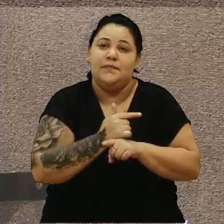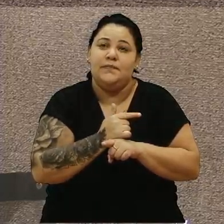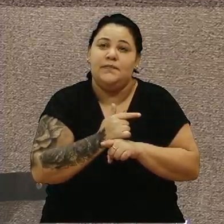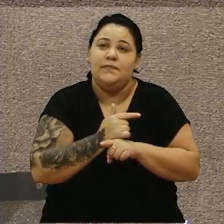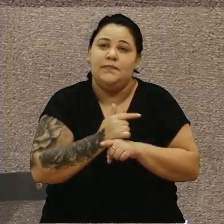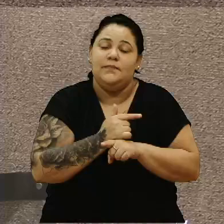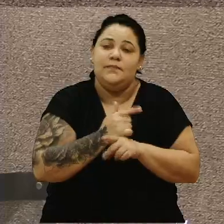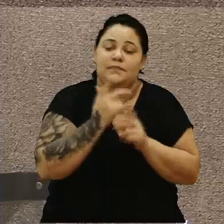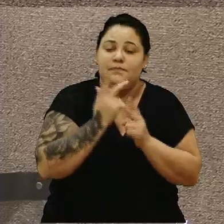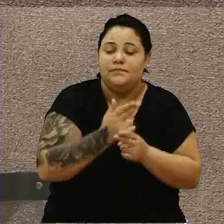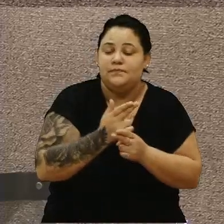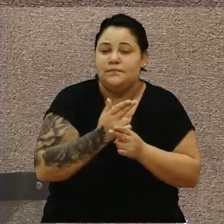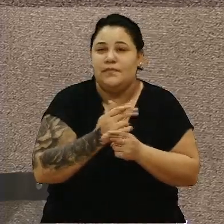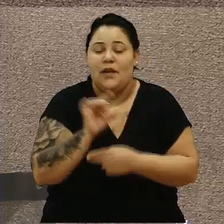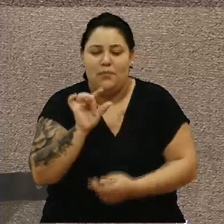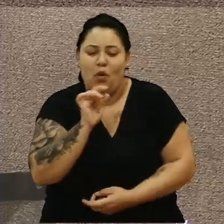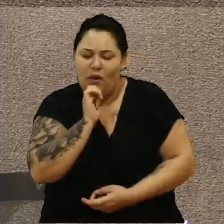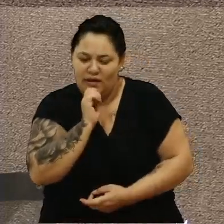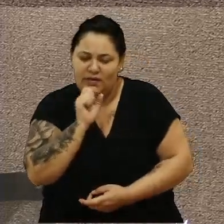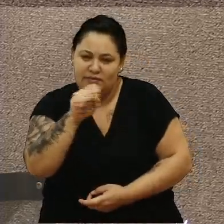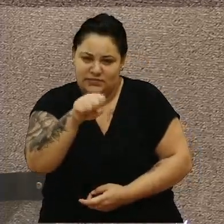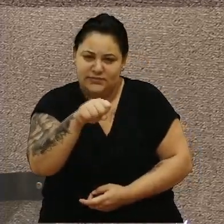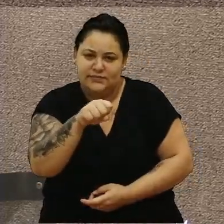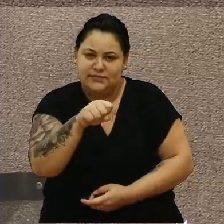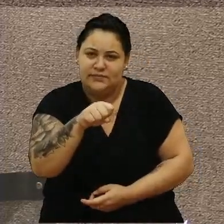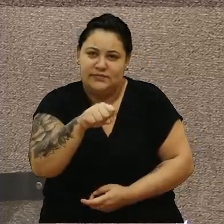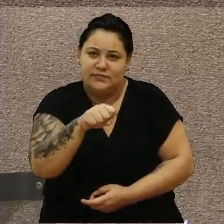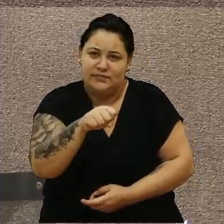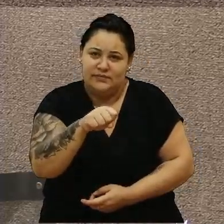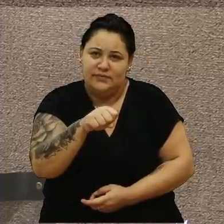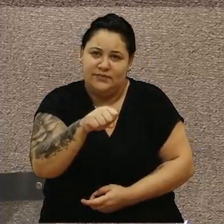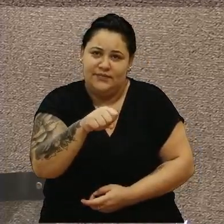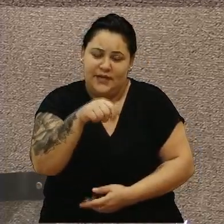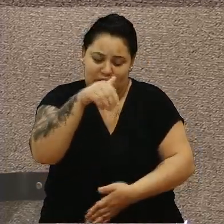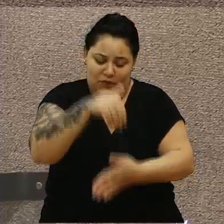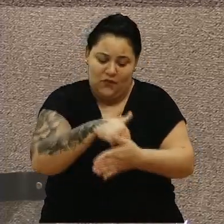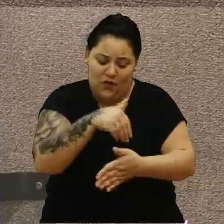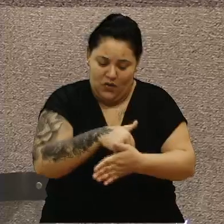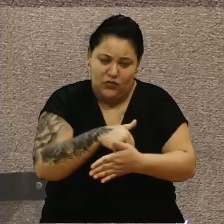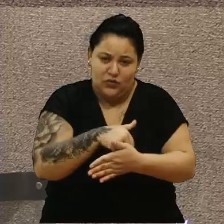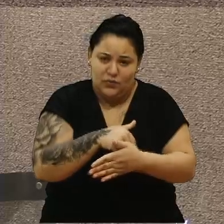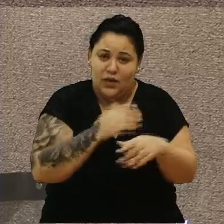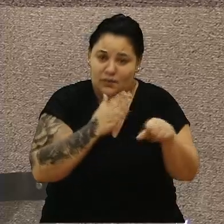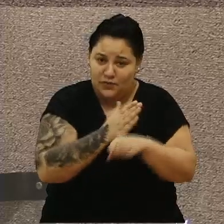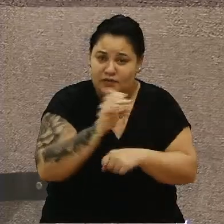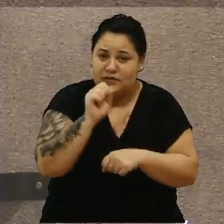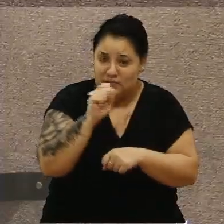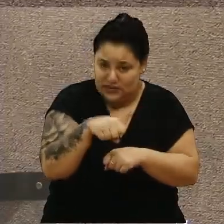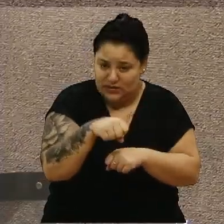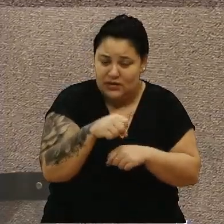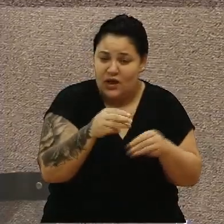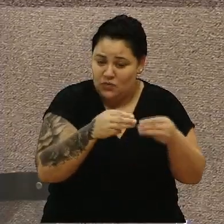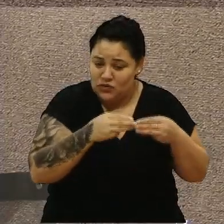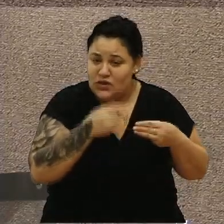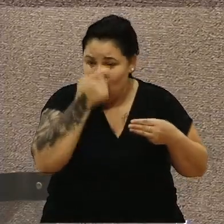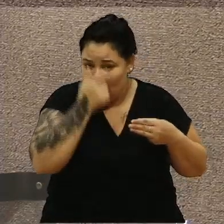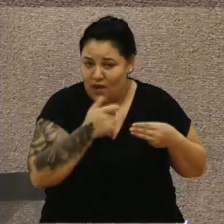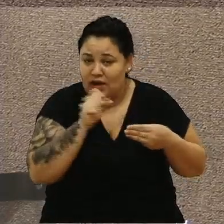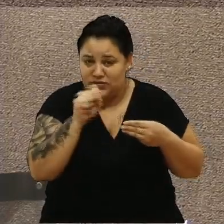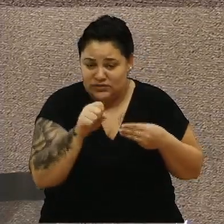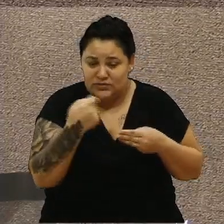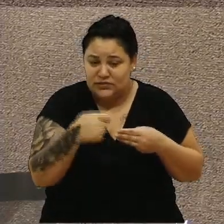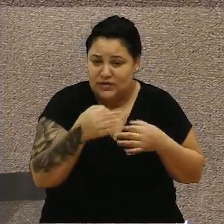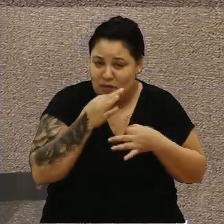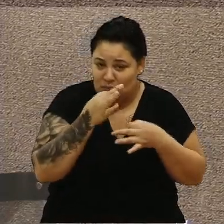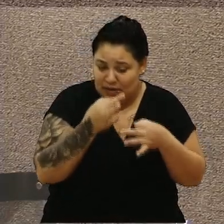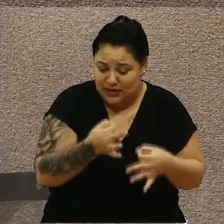que não. É pouco ainda? Sim. Eu voto pela aprovação dessa moção. Acho que a gente tem que se posicionar como